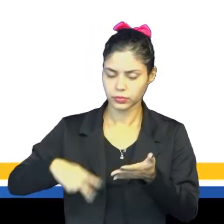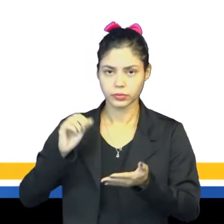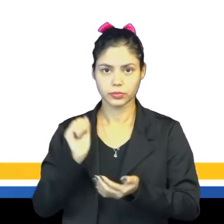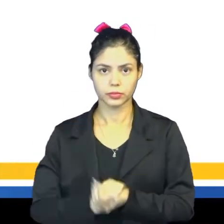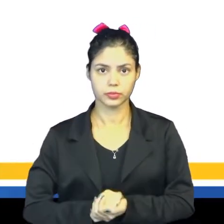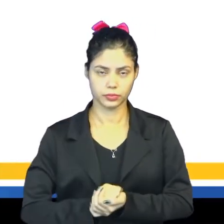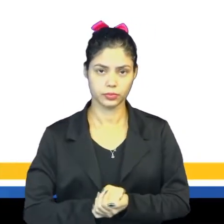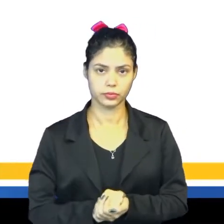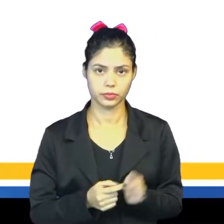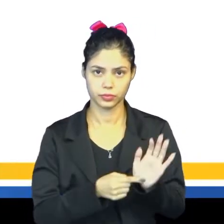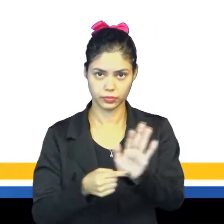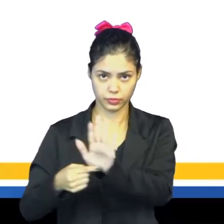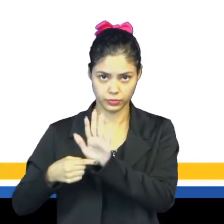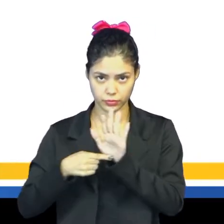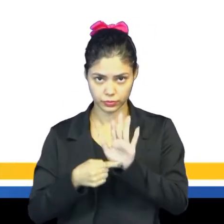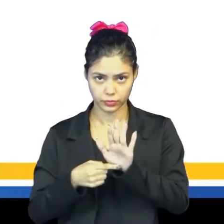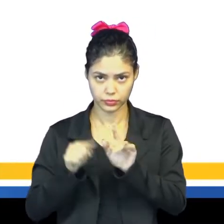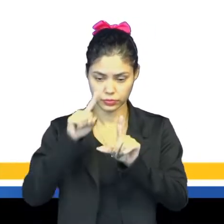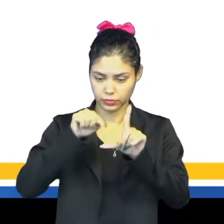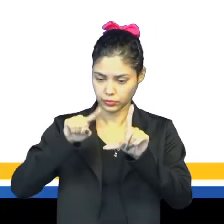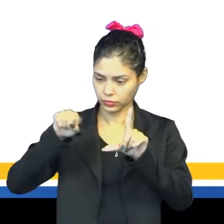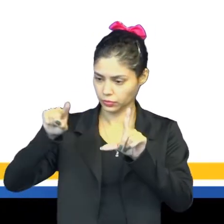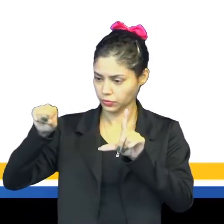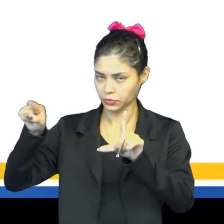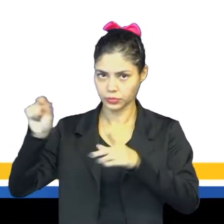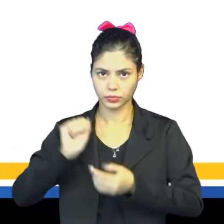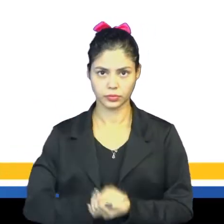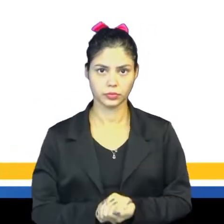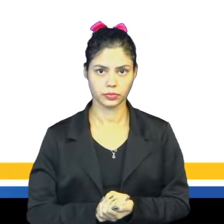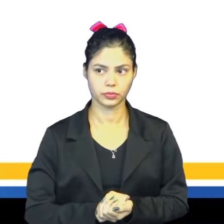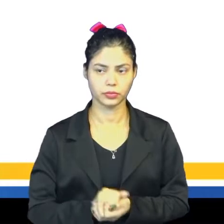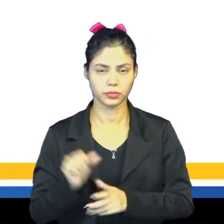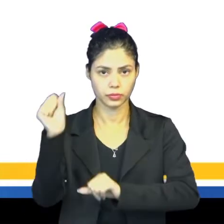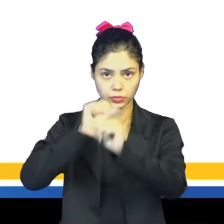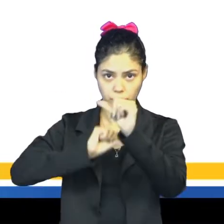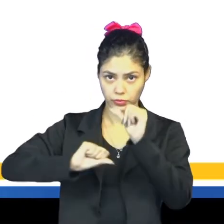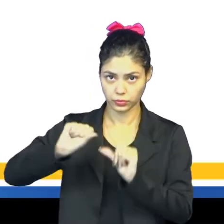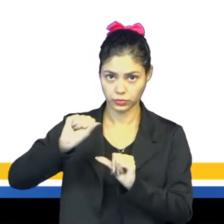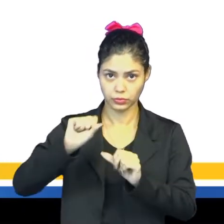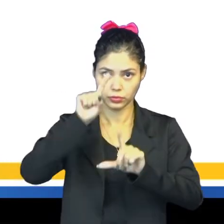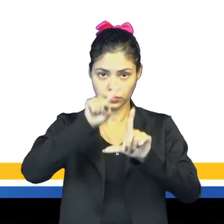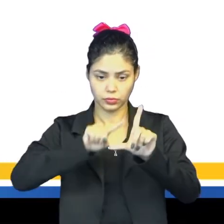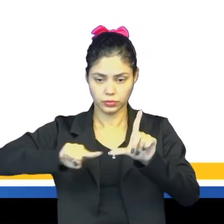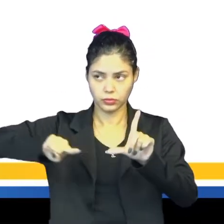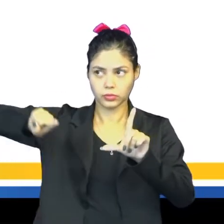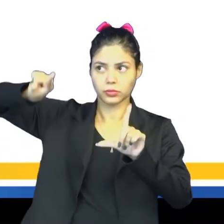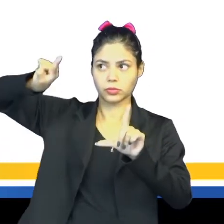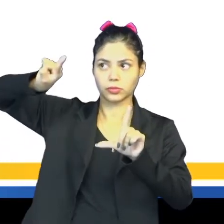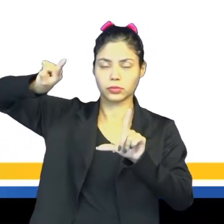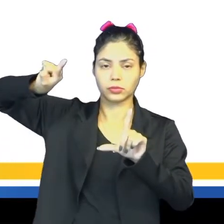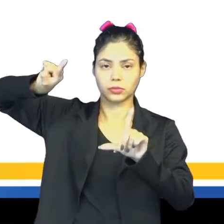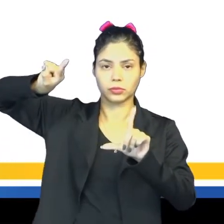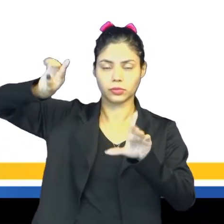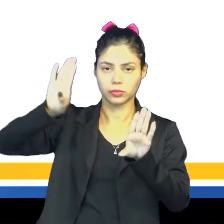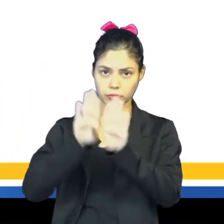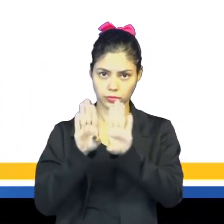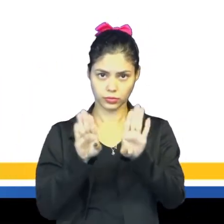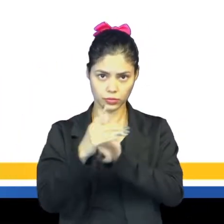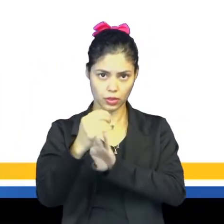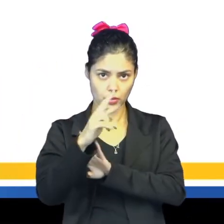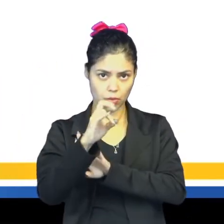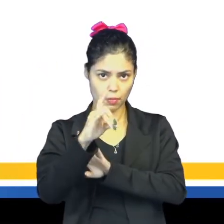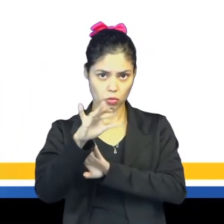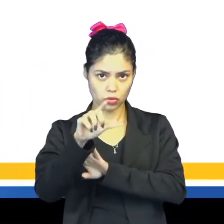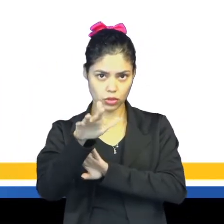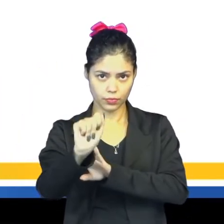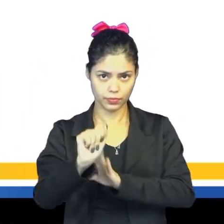mas também mostrar o gráfico, quando ela é inversa e quando ela não é proporcional, tudo